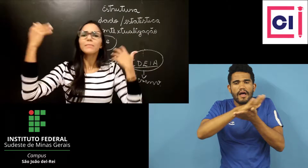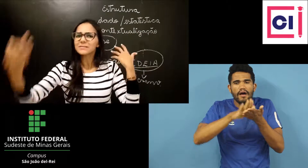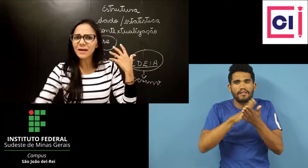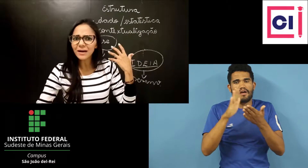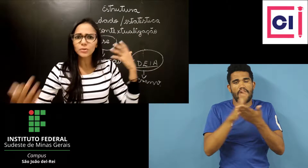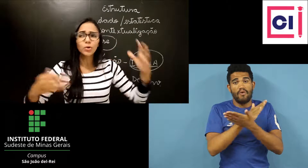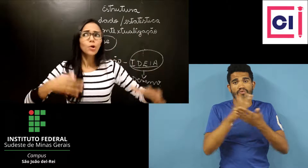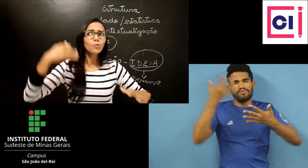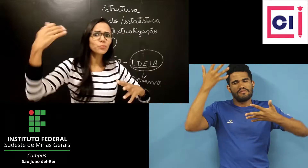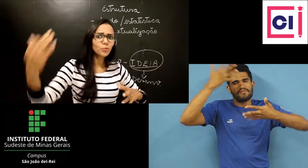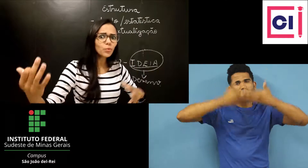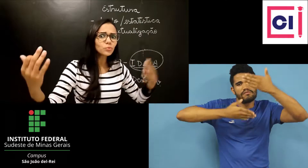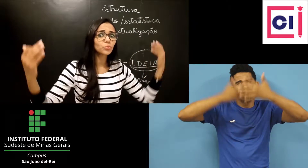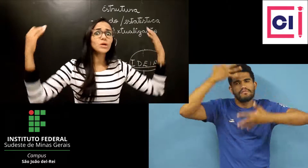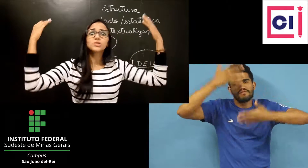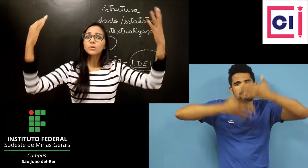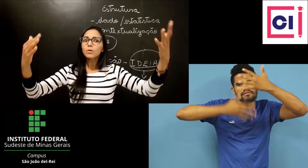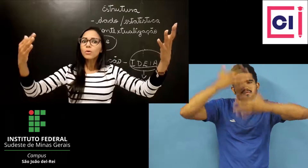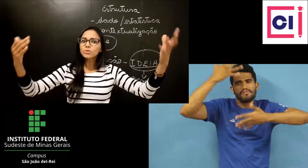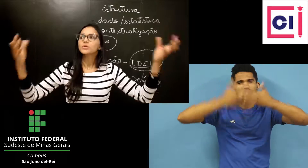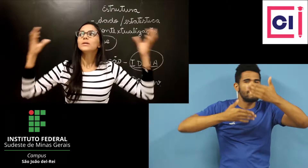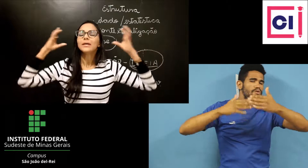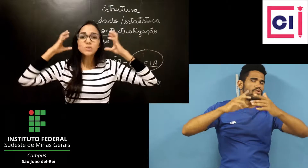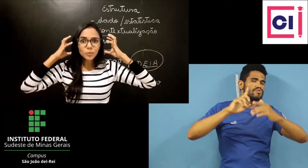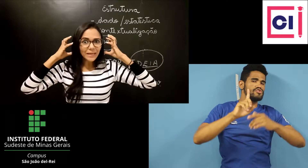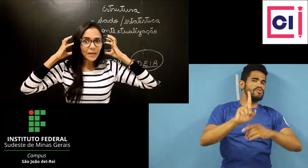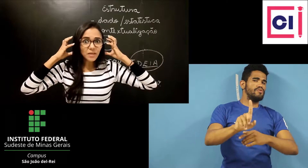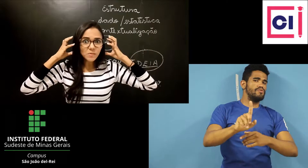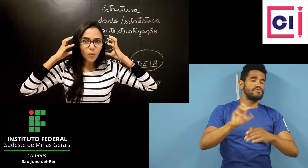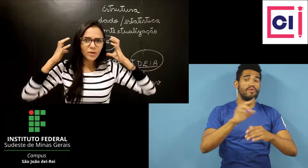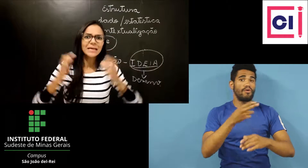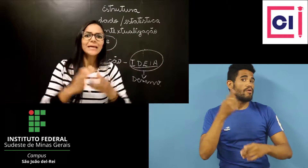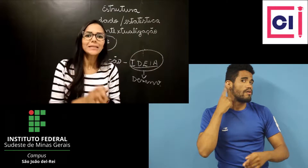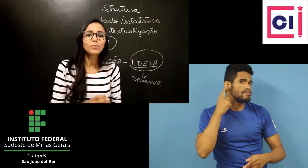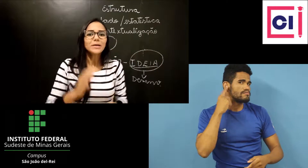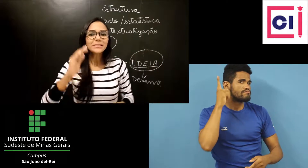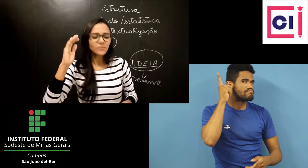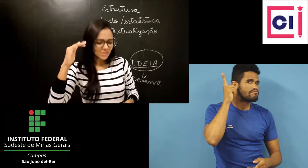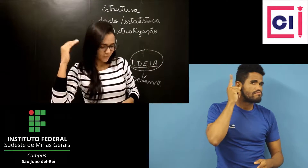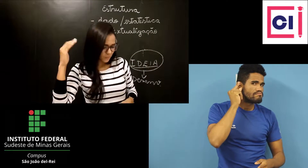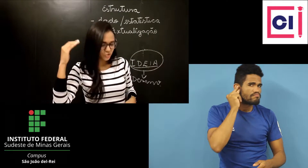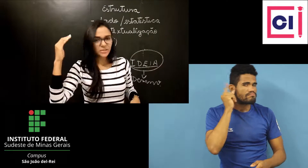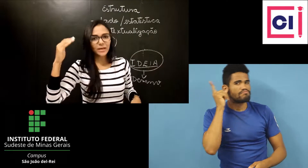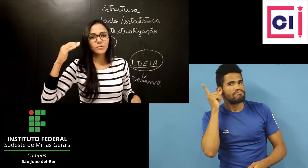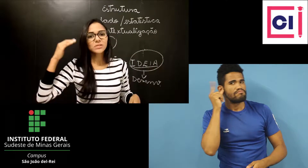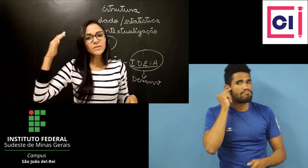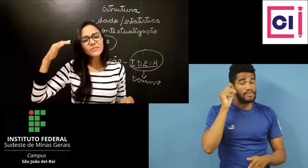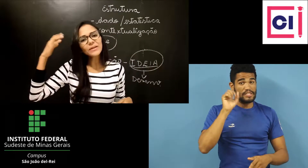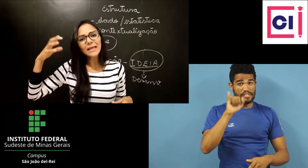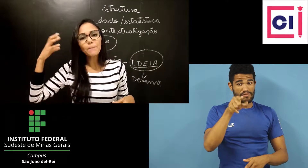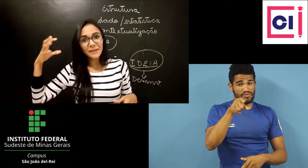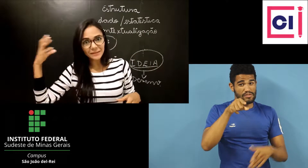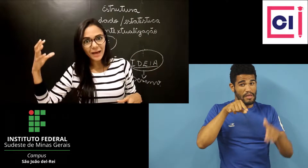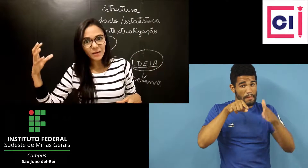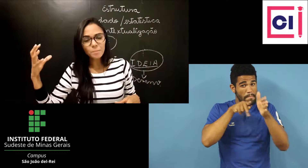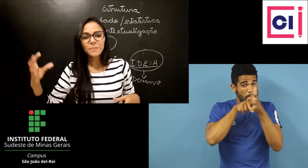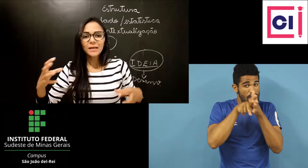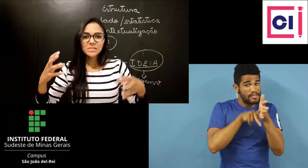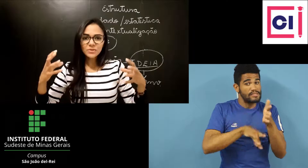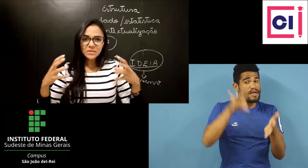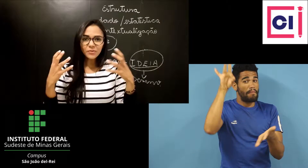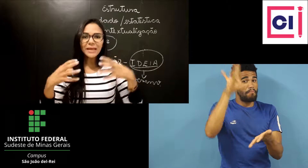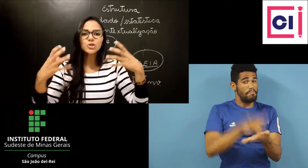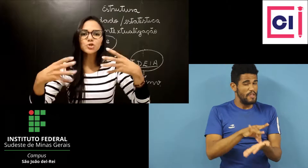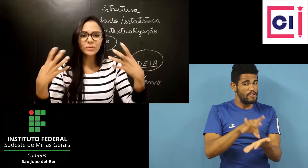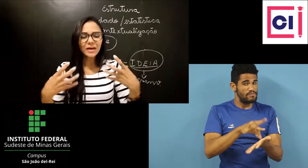enxerga embaçado, um vulto, de longe, escutar a mesma coisa. Então, se você, meu Deus, caiu. Se você for interpretar,